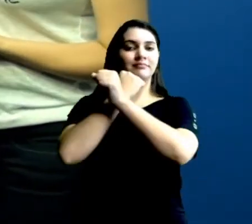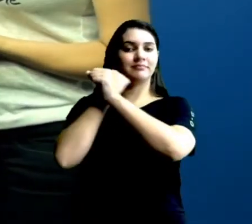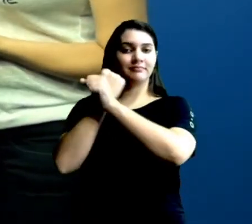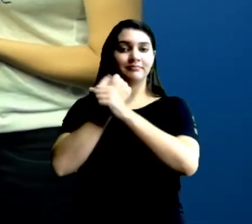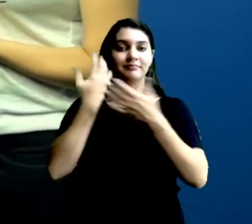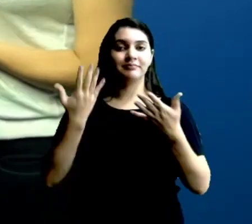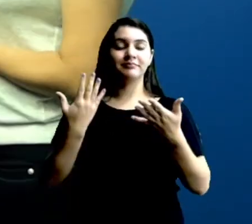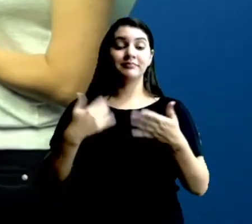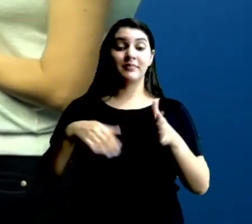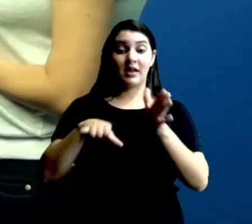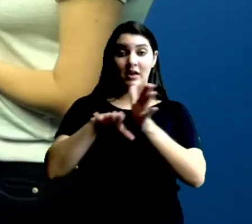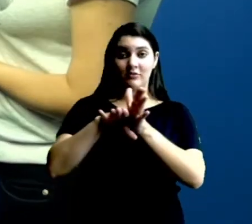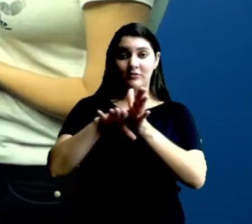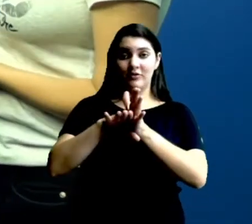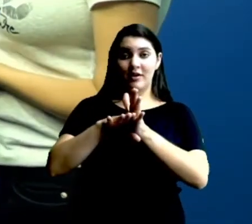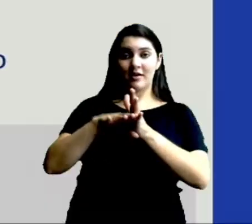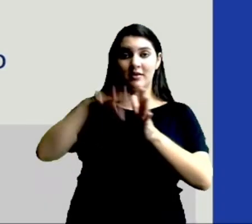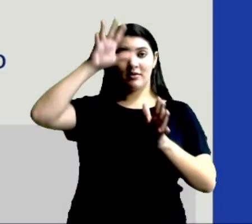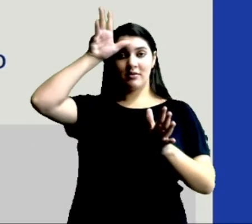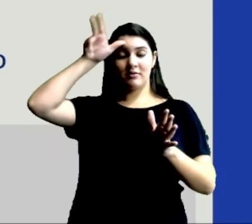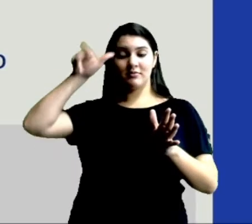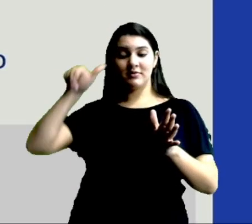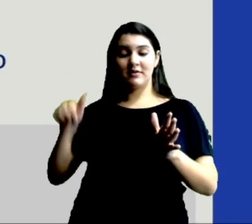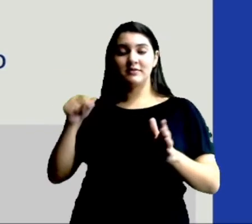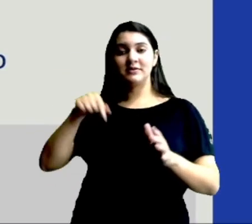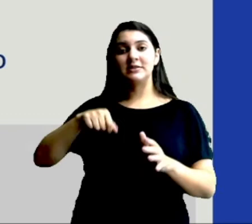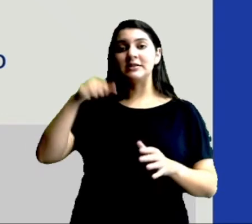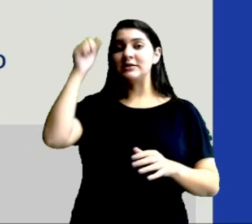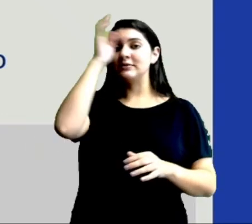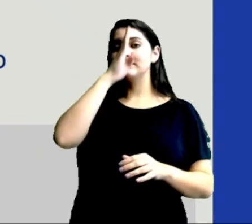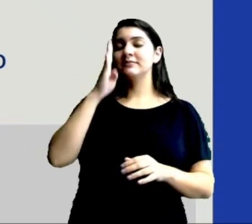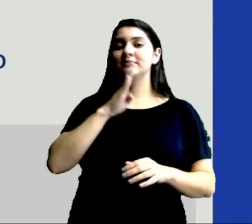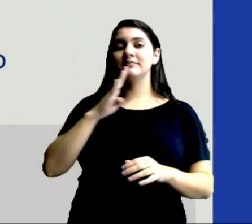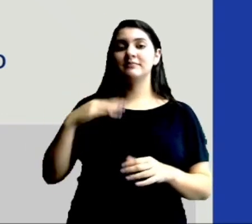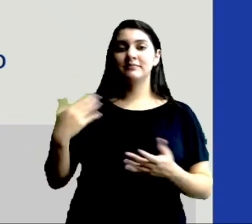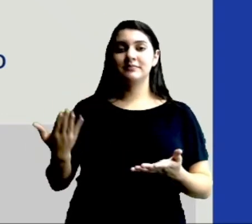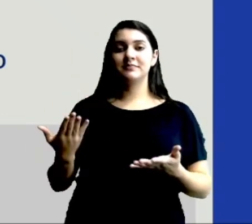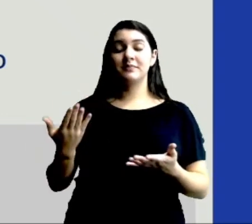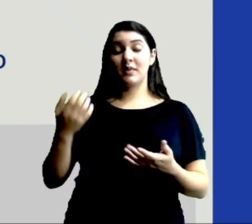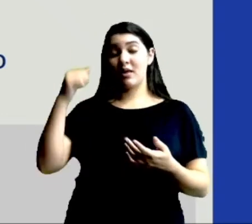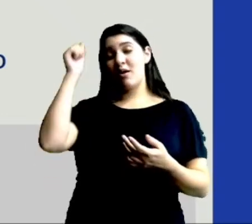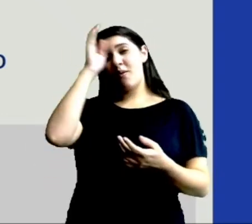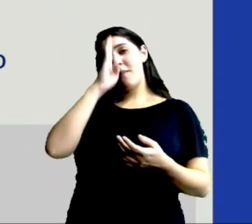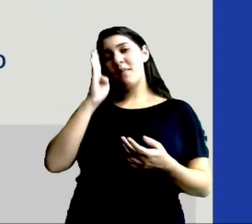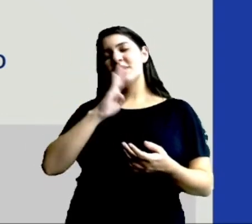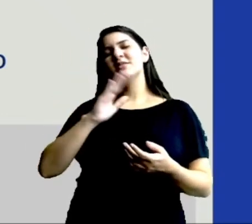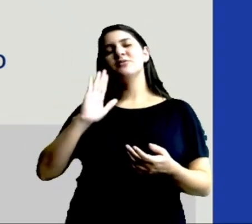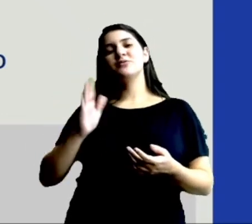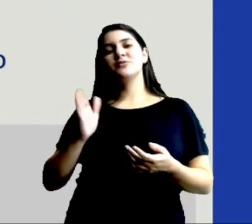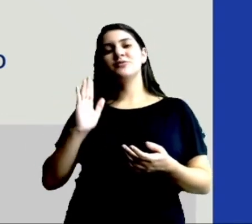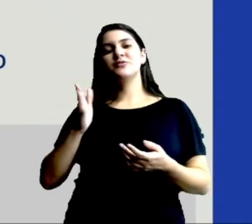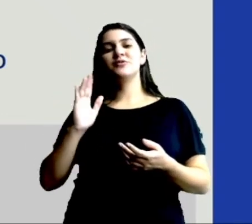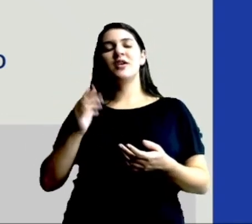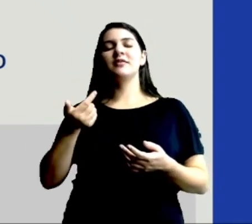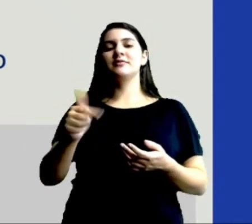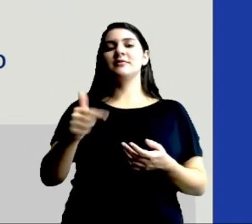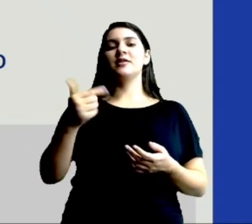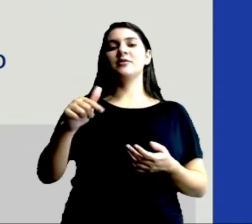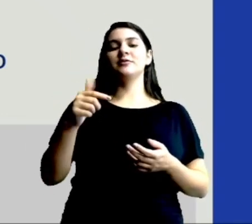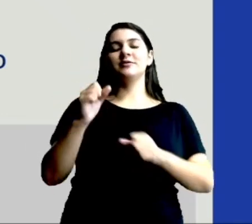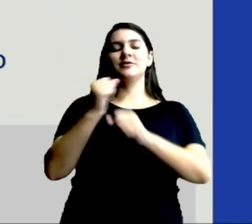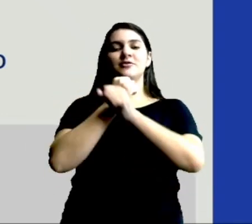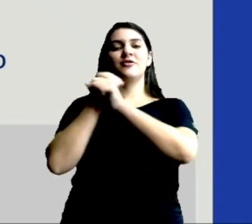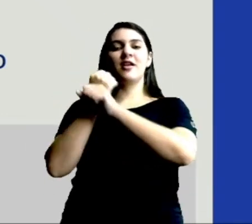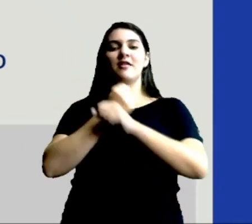A chegada dos africanos no Brasil. O Brasil estava deixando de lidar com a escravidão indígena por